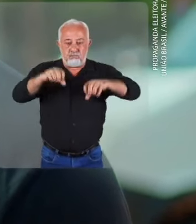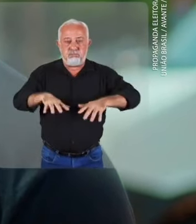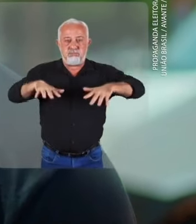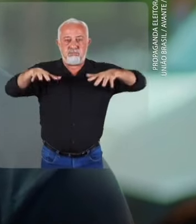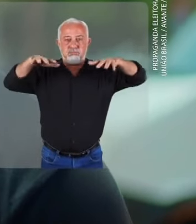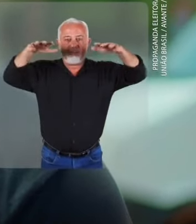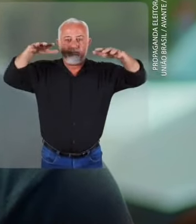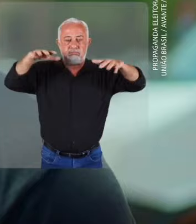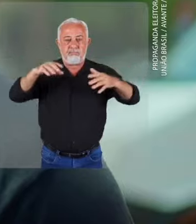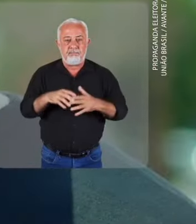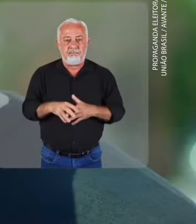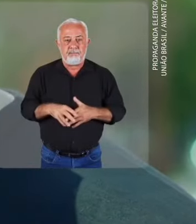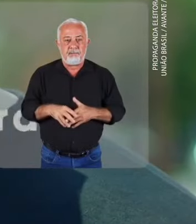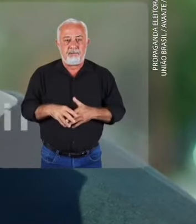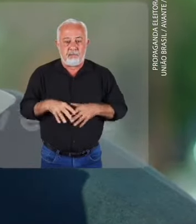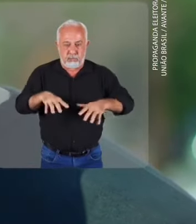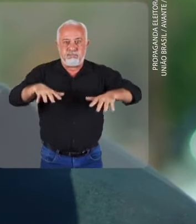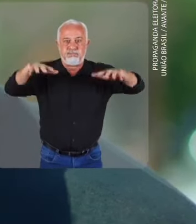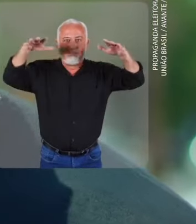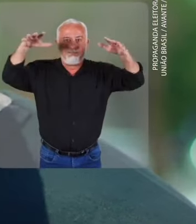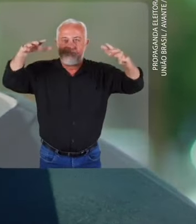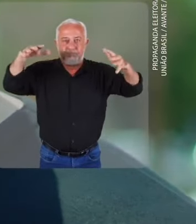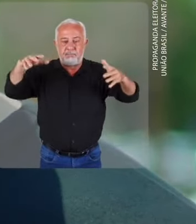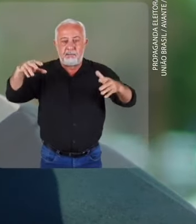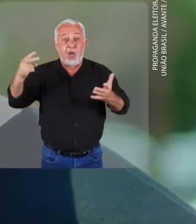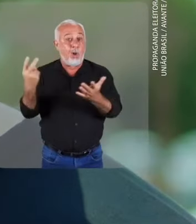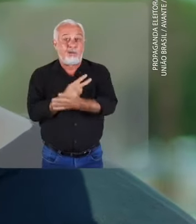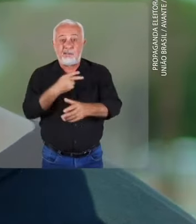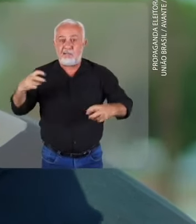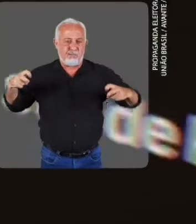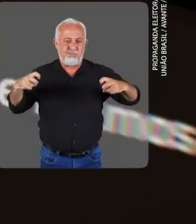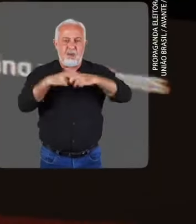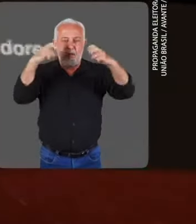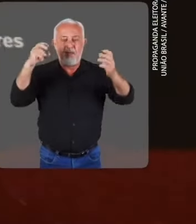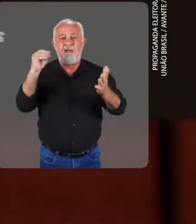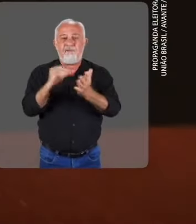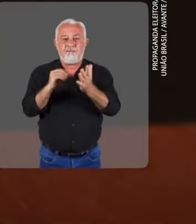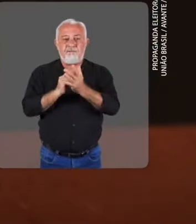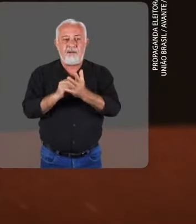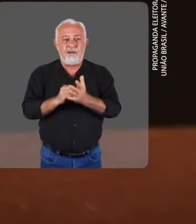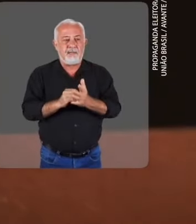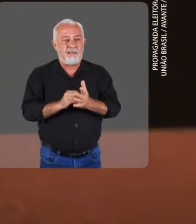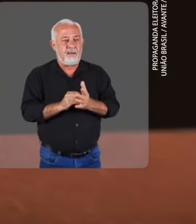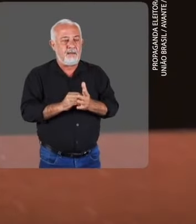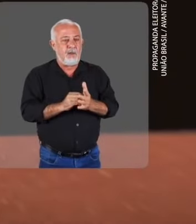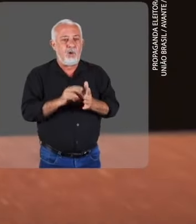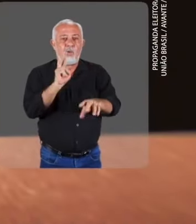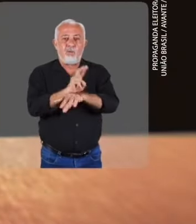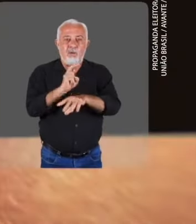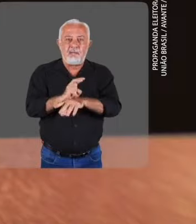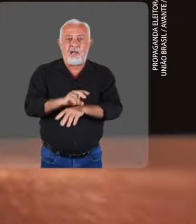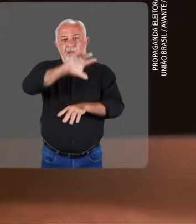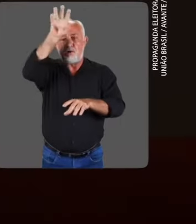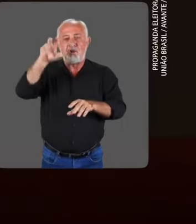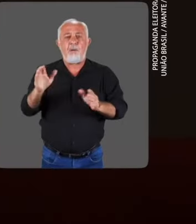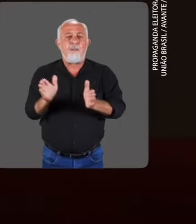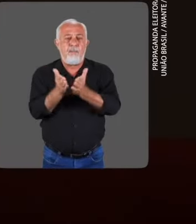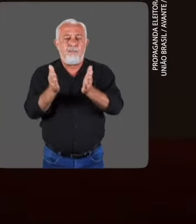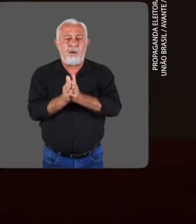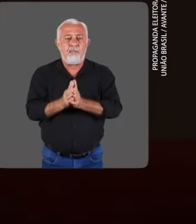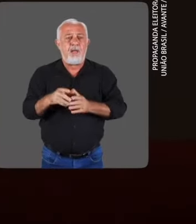alagamento, aqui na pista, fica bastante cheio, acontece até de acidente também. Falta olhar para as regiões mais carentes com a